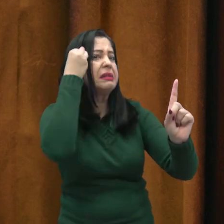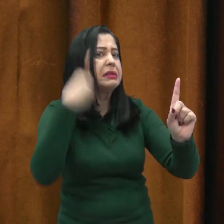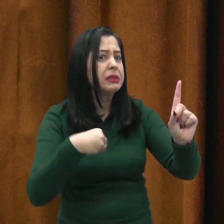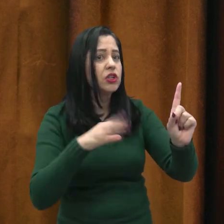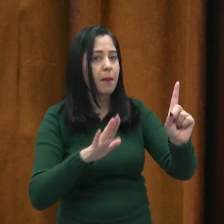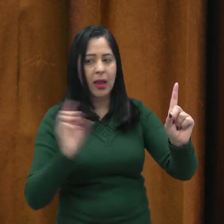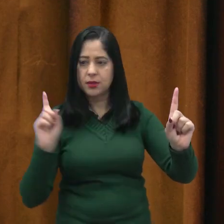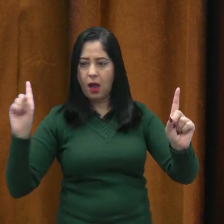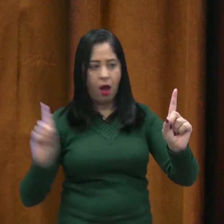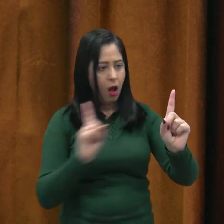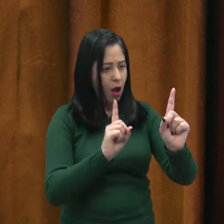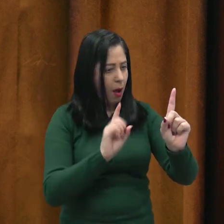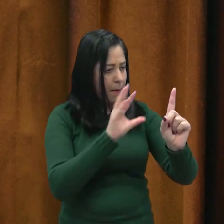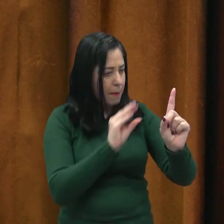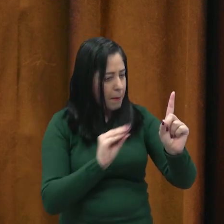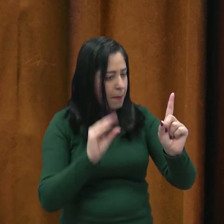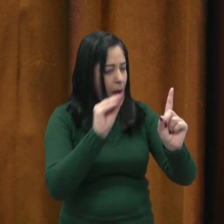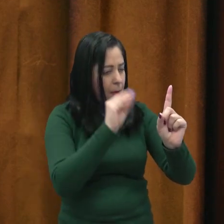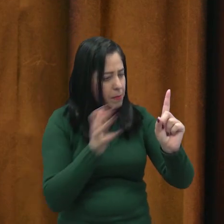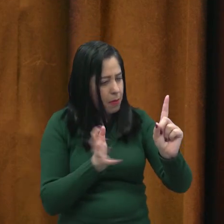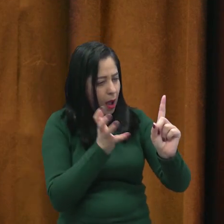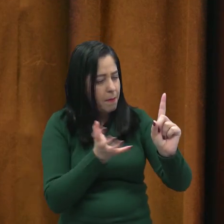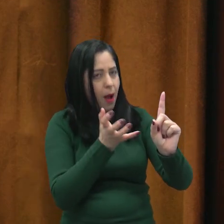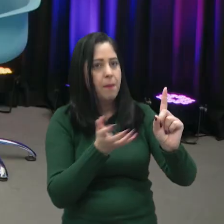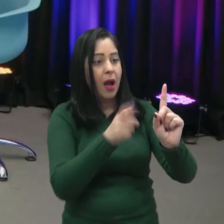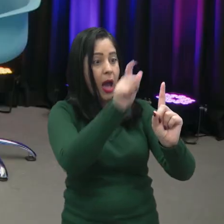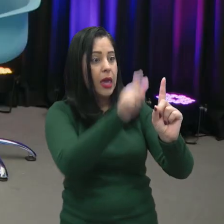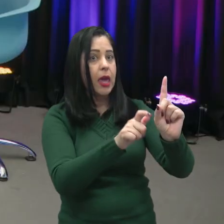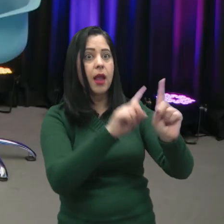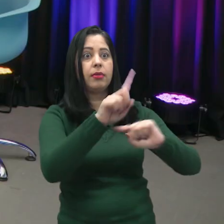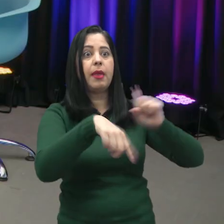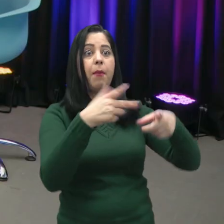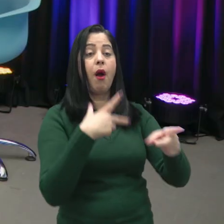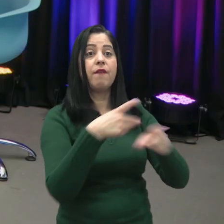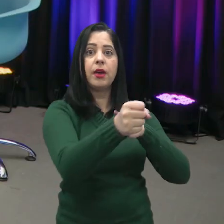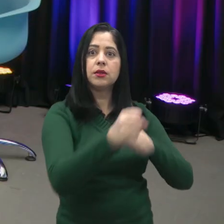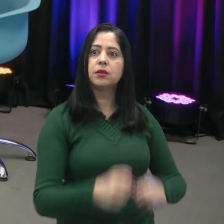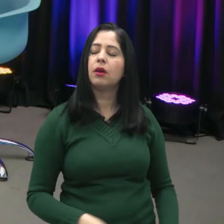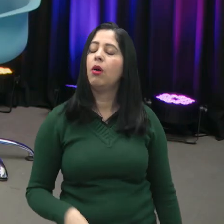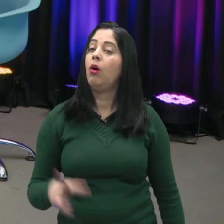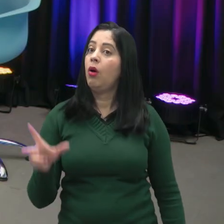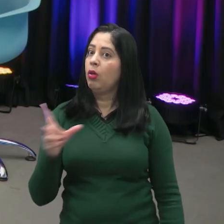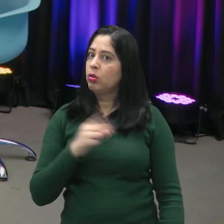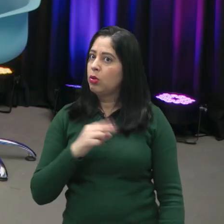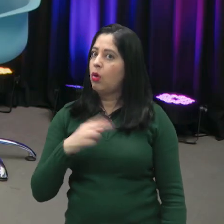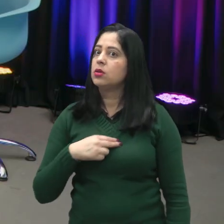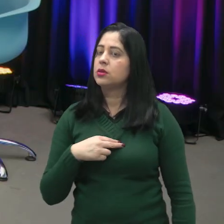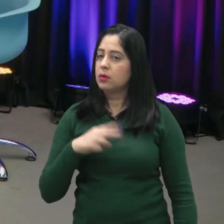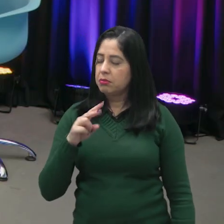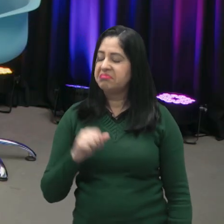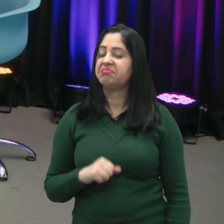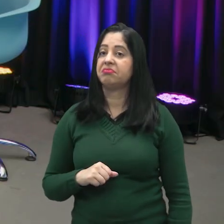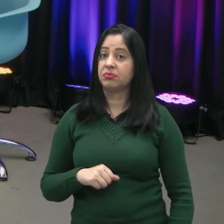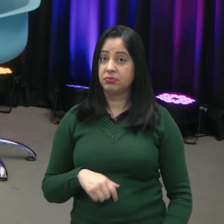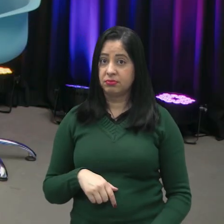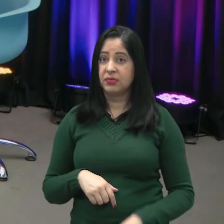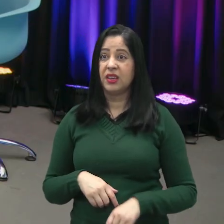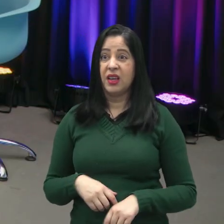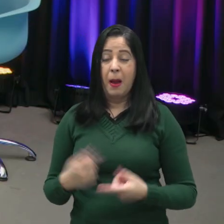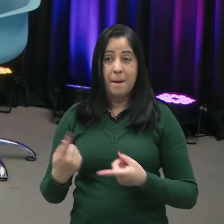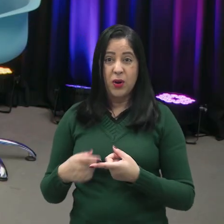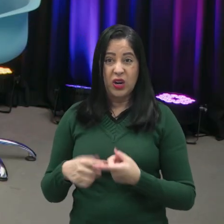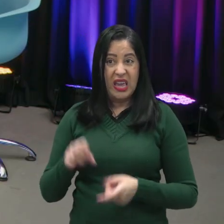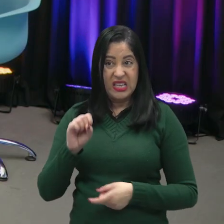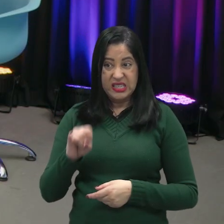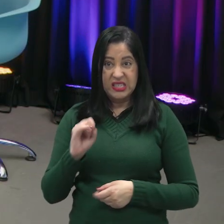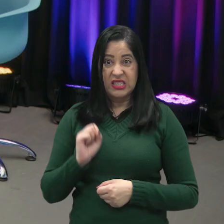e foi campeão. E para você ver o quanto o mental e emocional ele tá conduzindo isso, né? Porque se